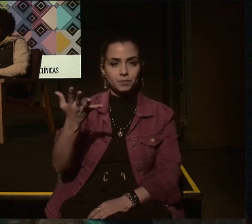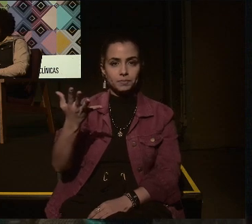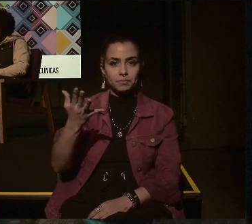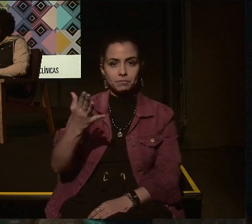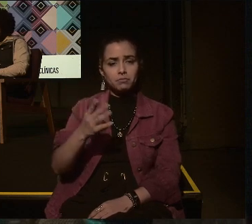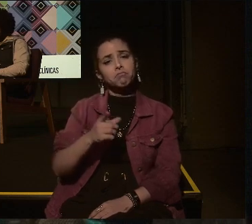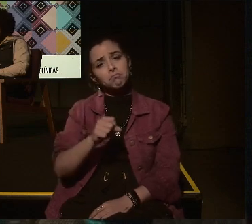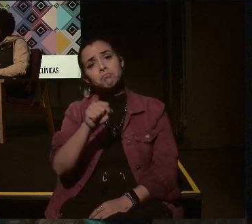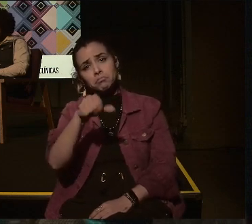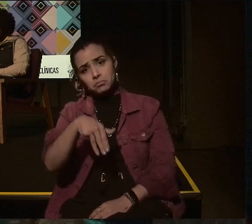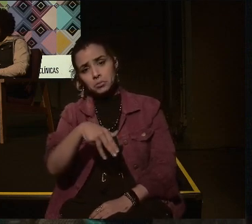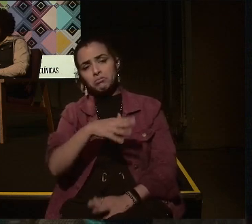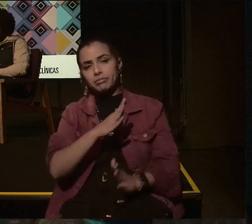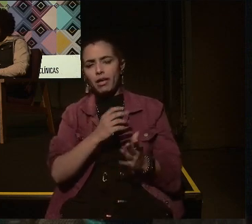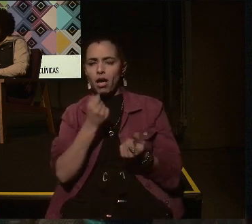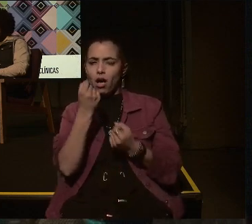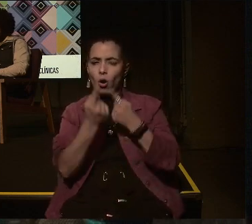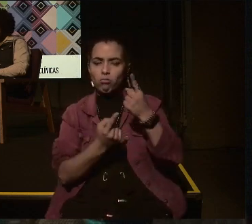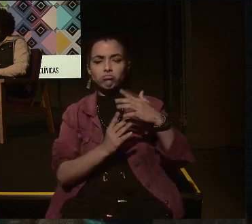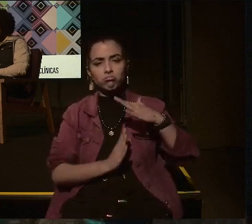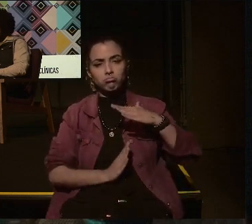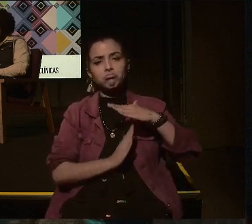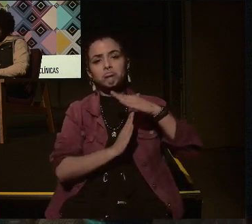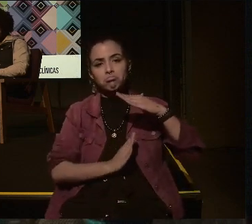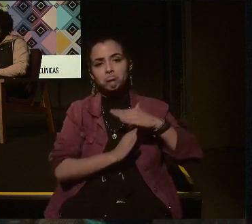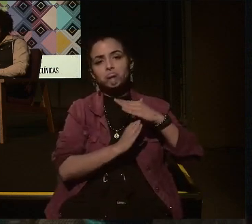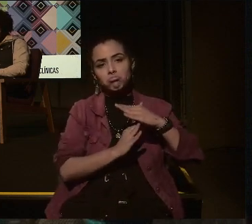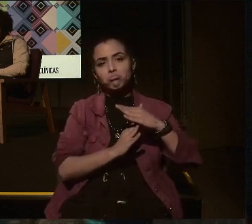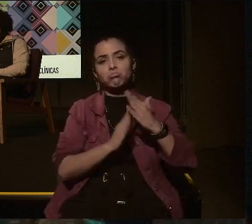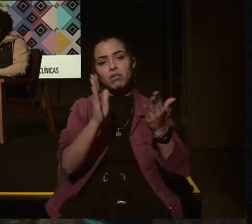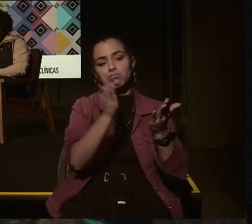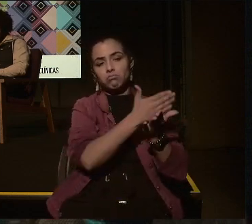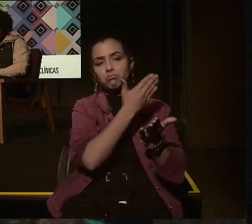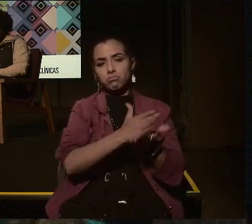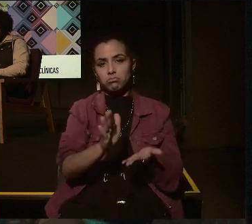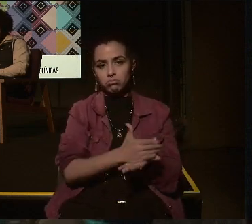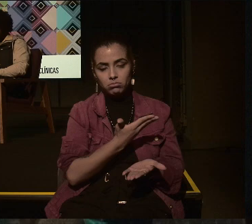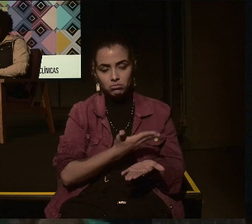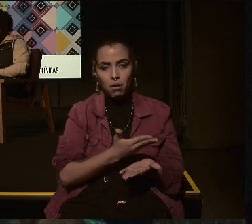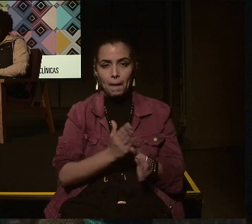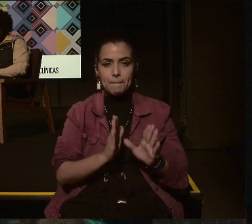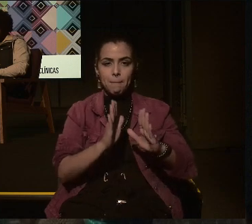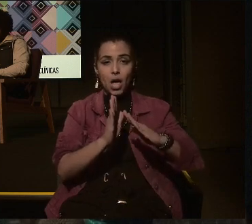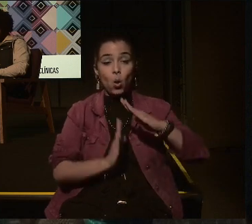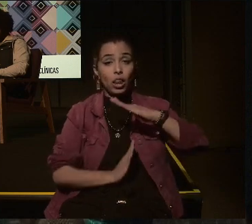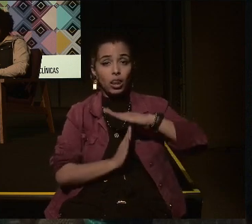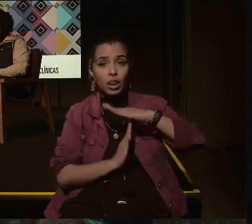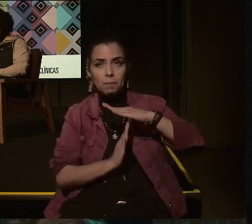ele também demarque lugares de diferença, ele é